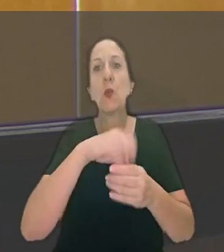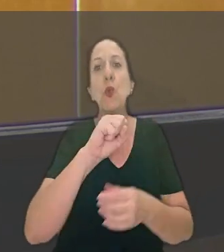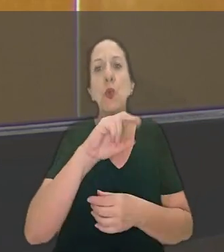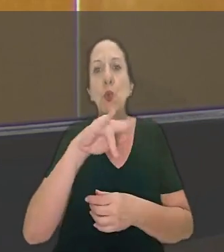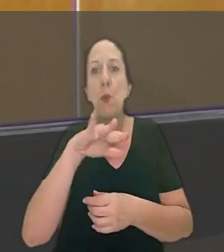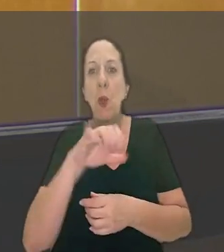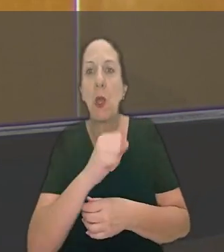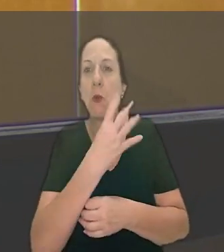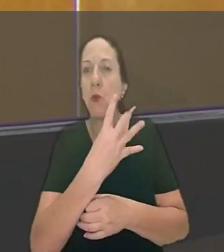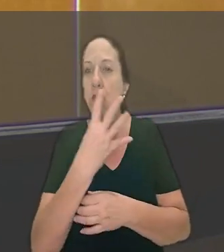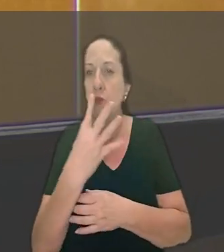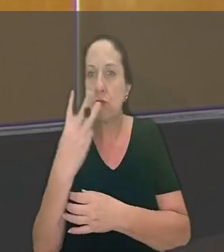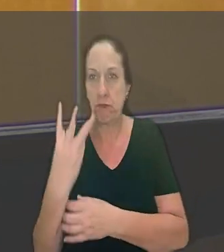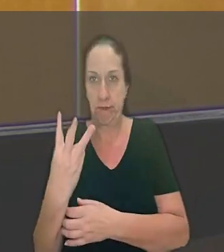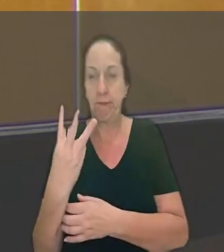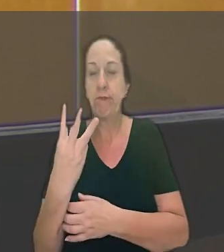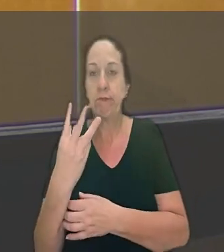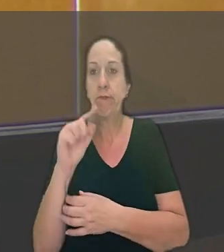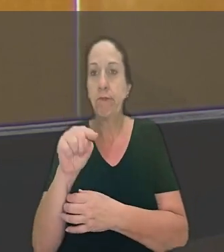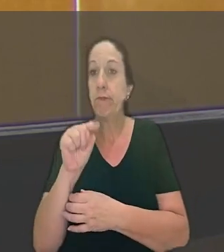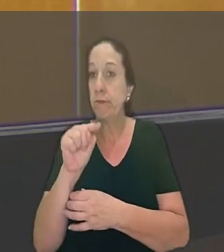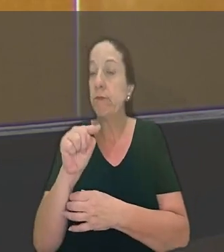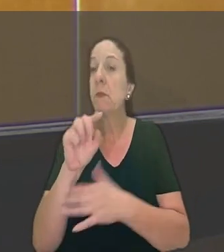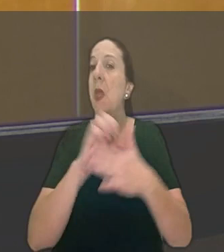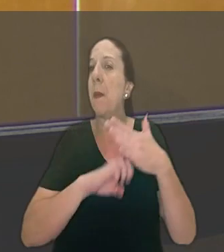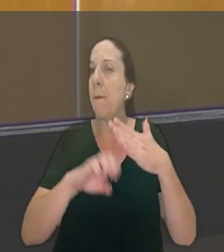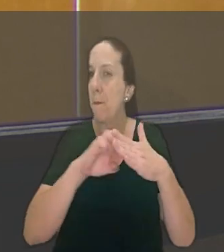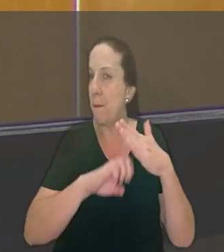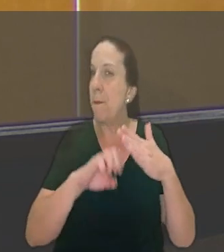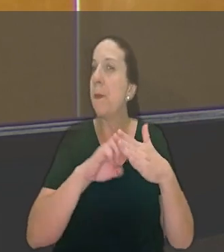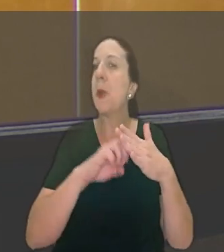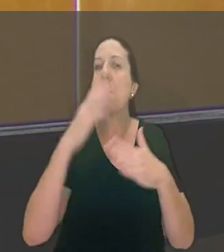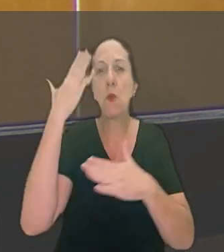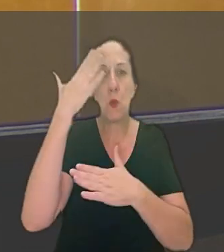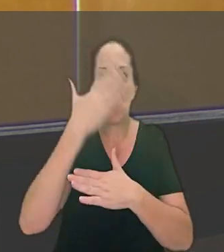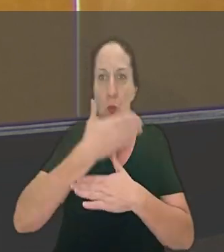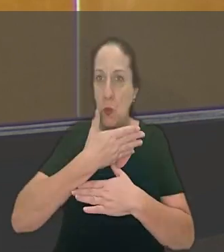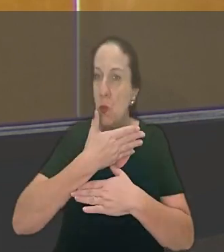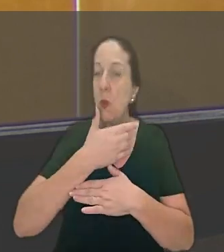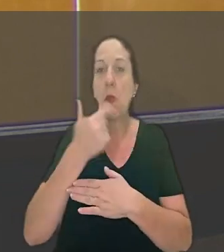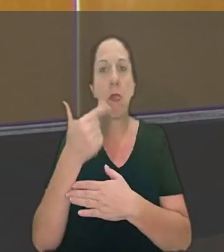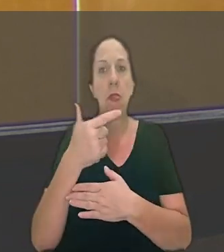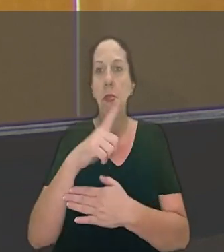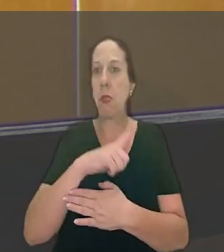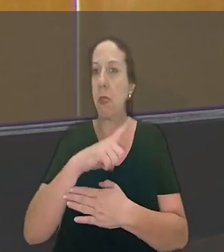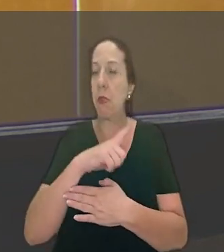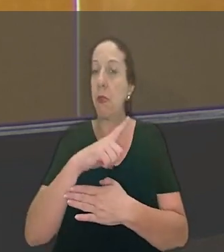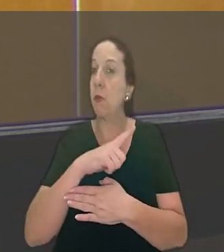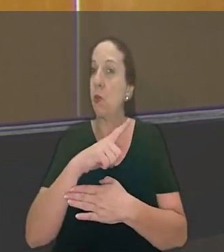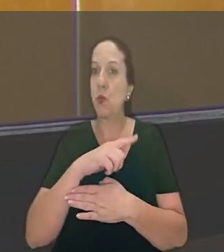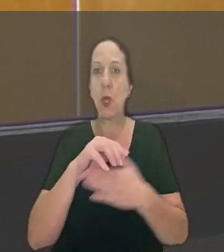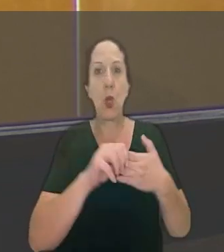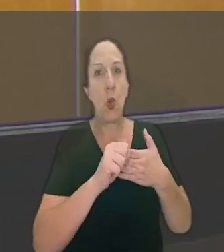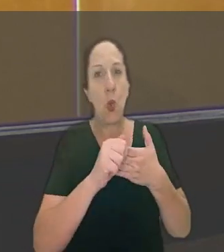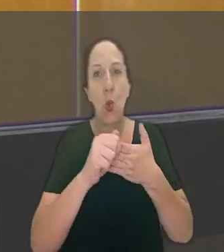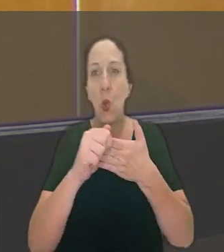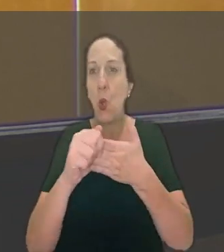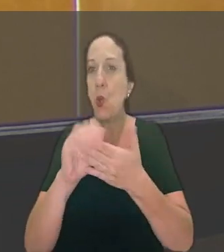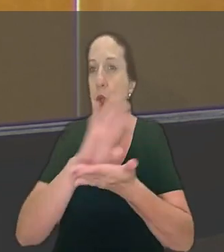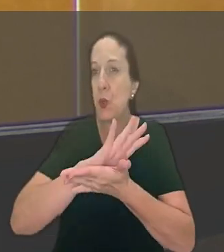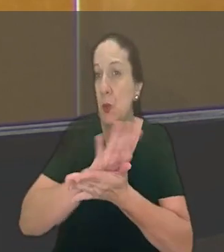súmula 443, imputando-se ao empregador o ônus da prova da inexistência de